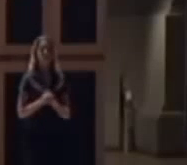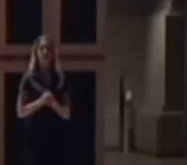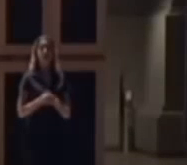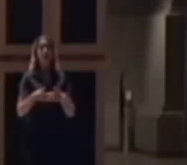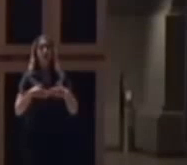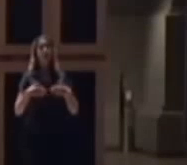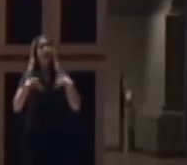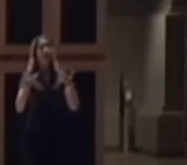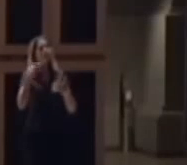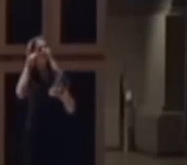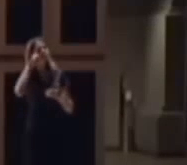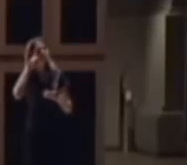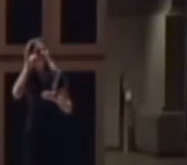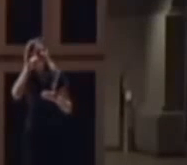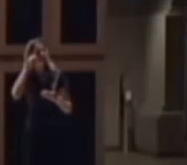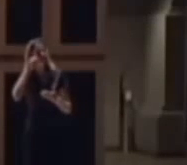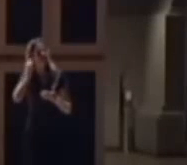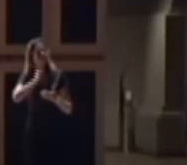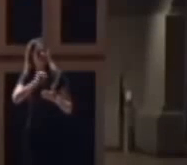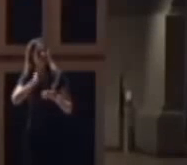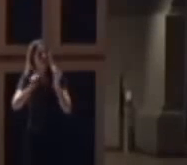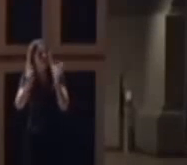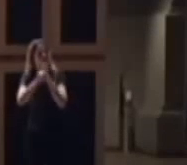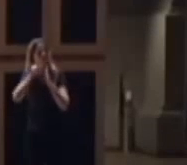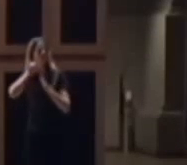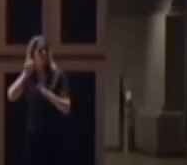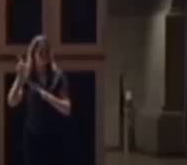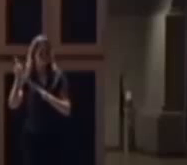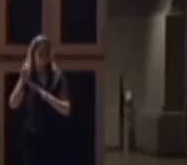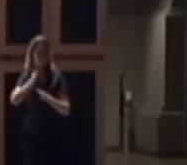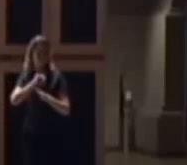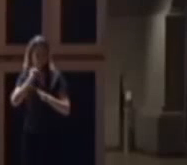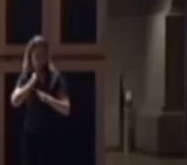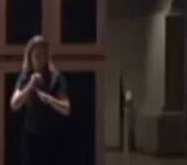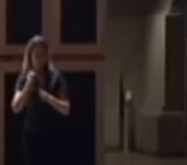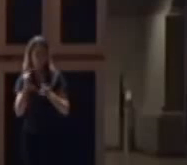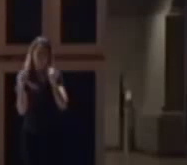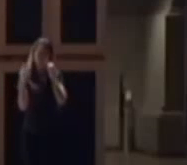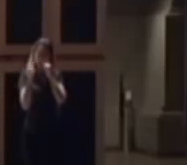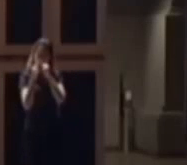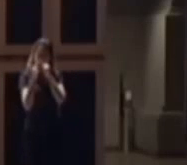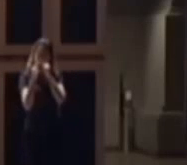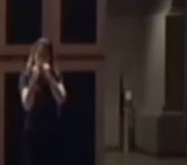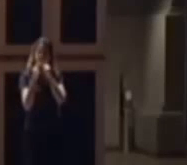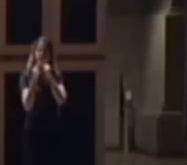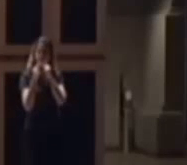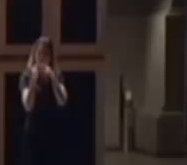mas algumas experiências de Minas têm pontos em comum